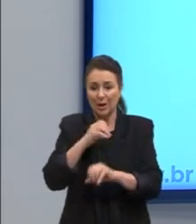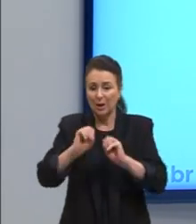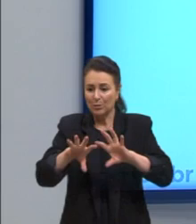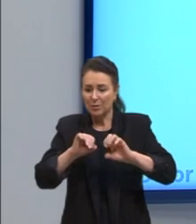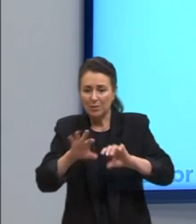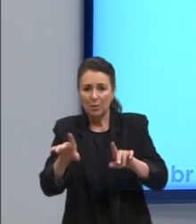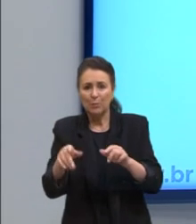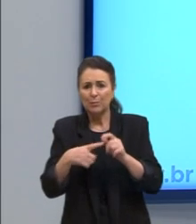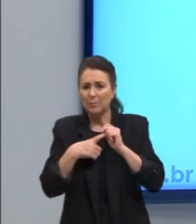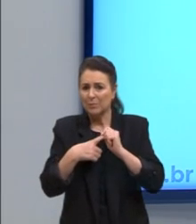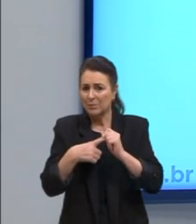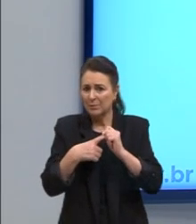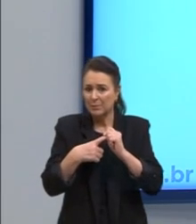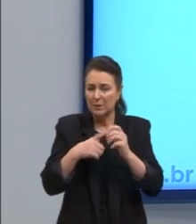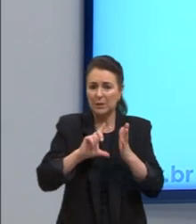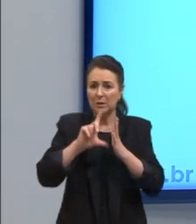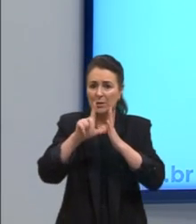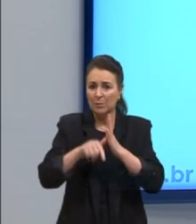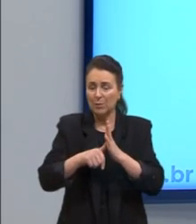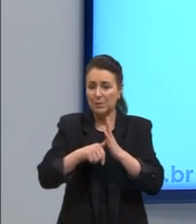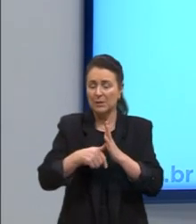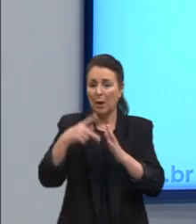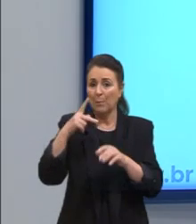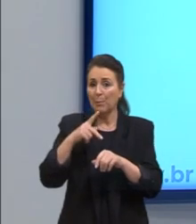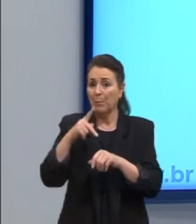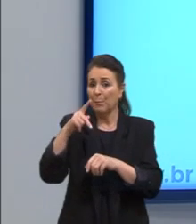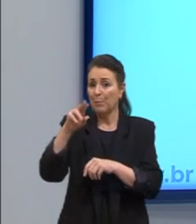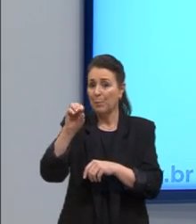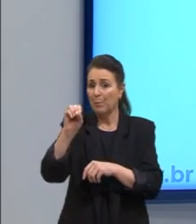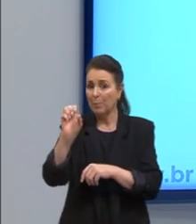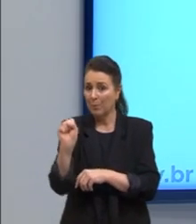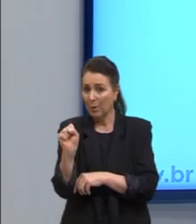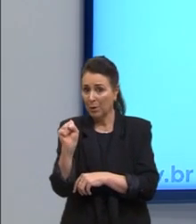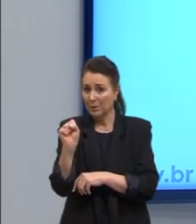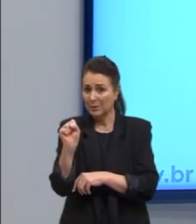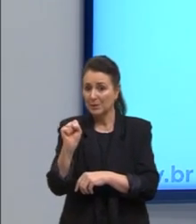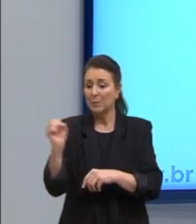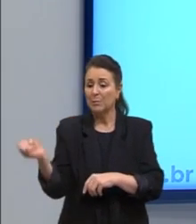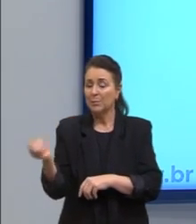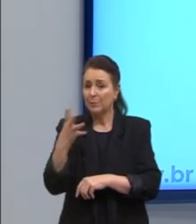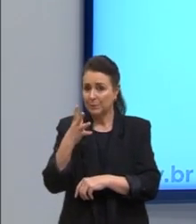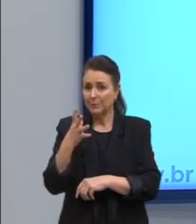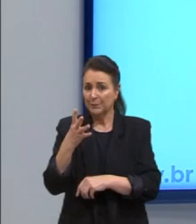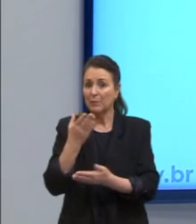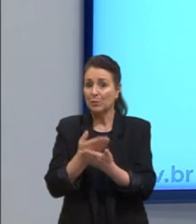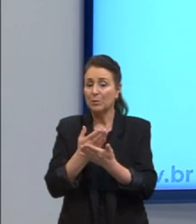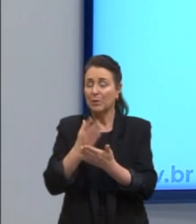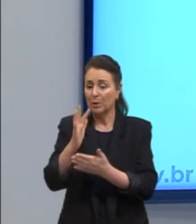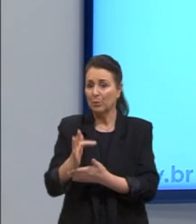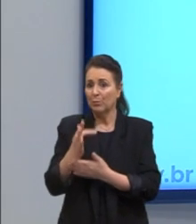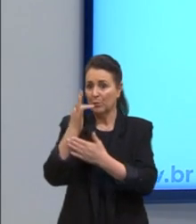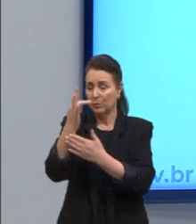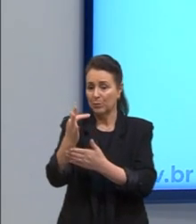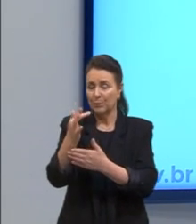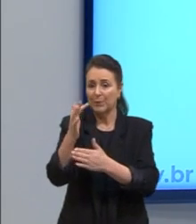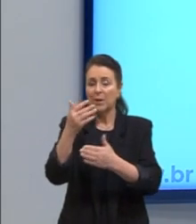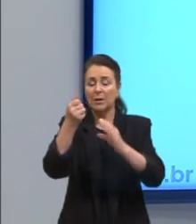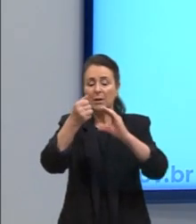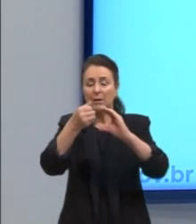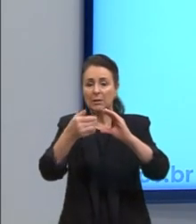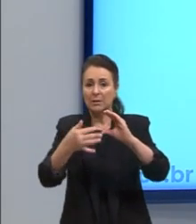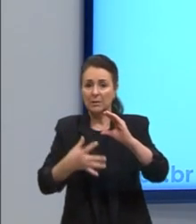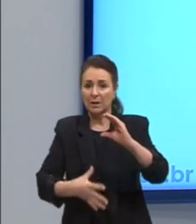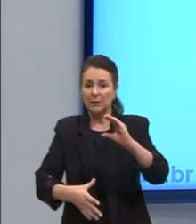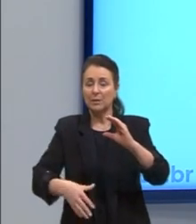que após modernidade nós não trata muito mais na aula da semana que vem olha algumas crise algumas características características